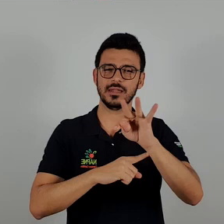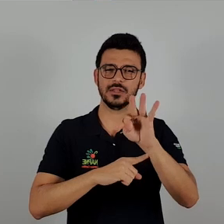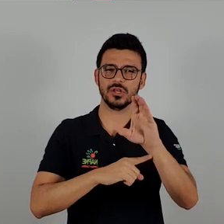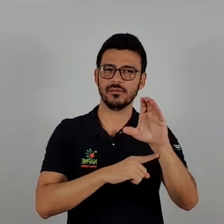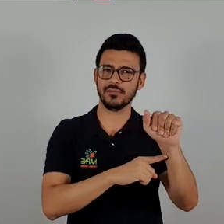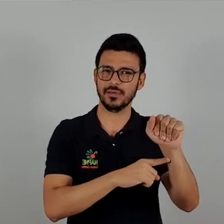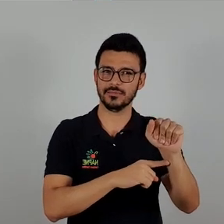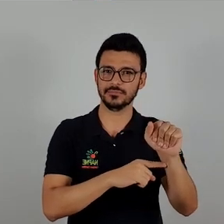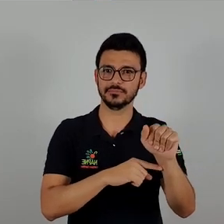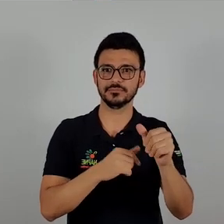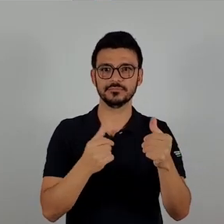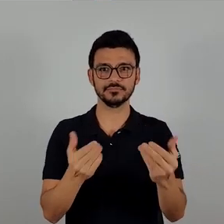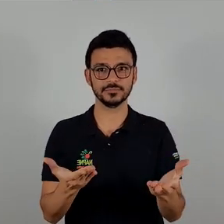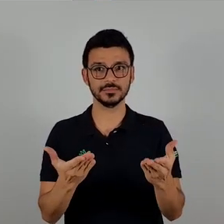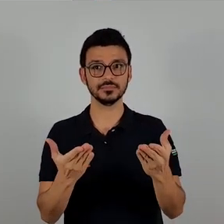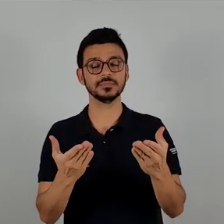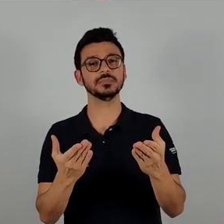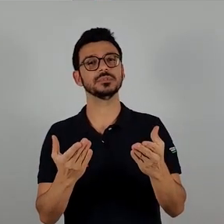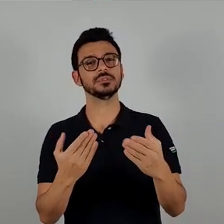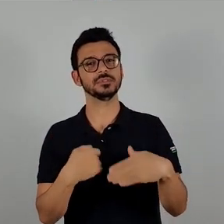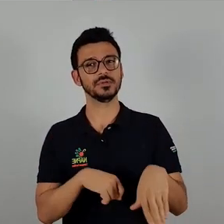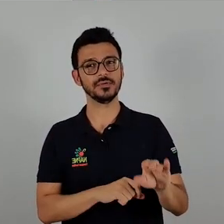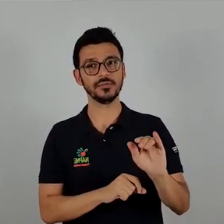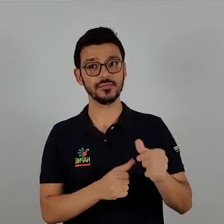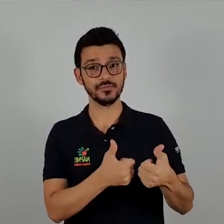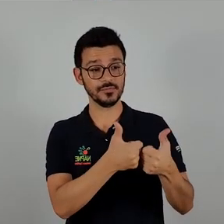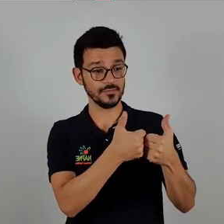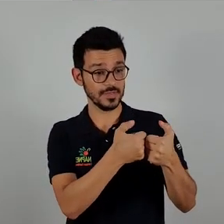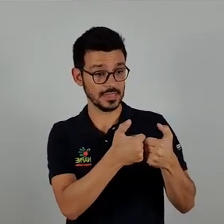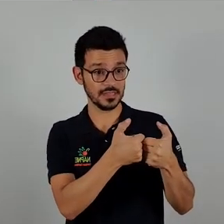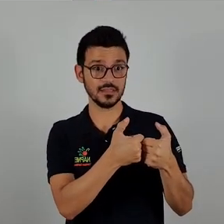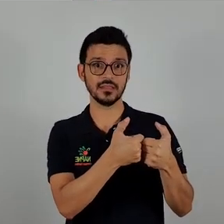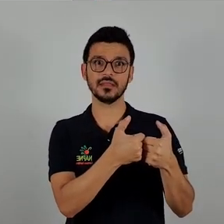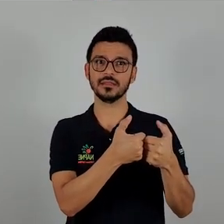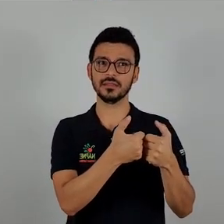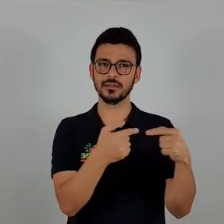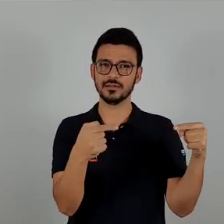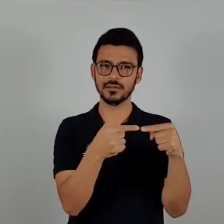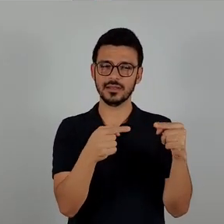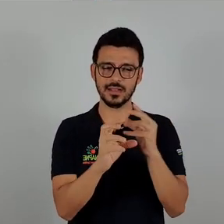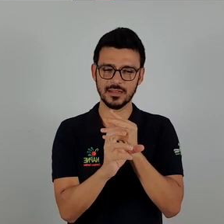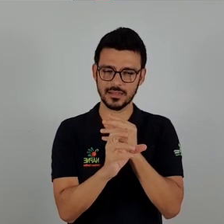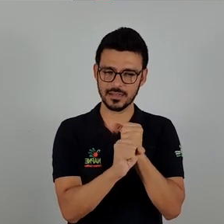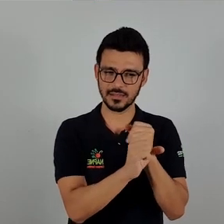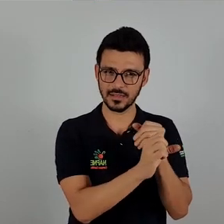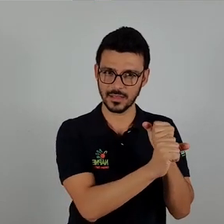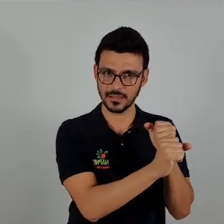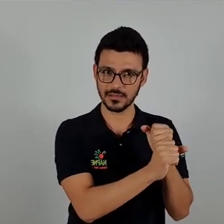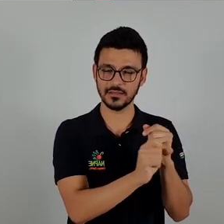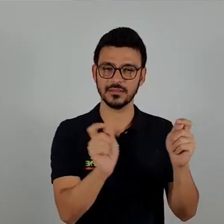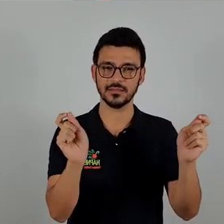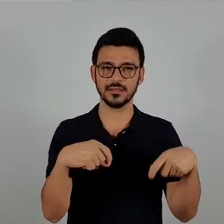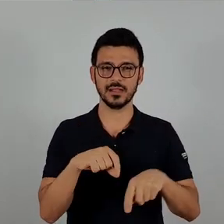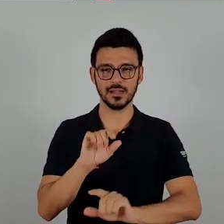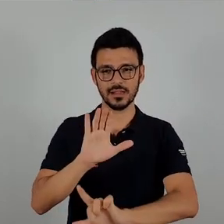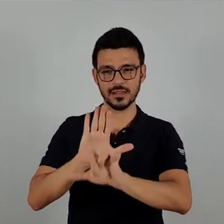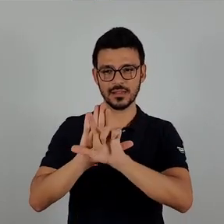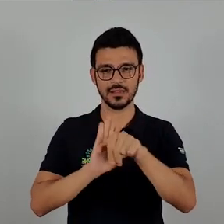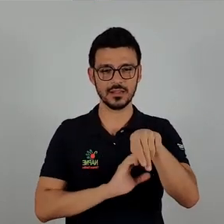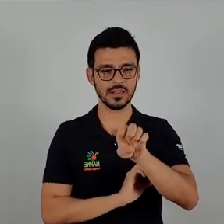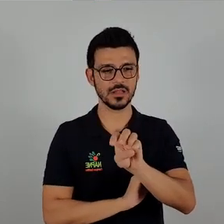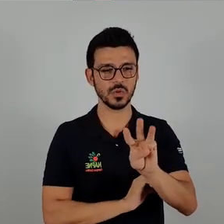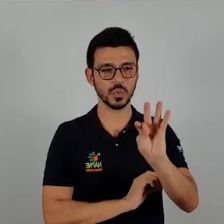calculista, né, das leis de Newton, como a energia física palpável, algo que é físico, assim como